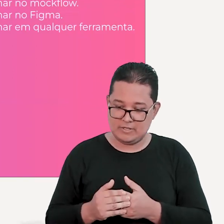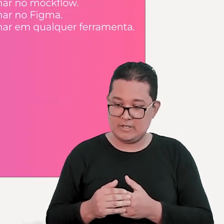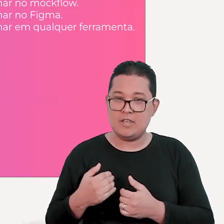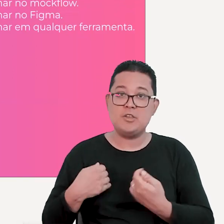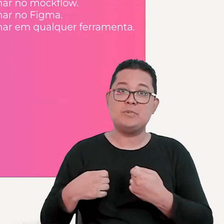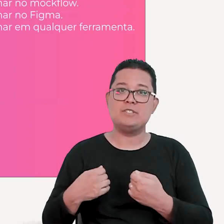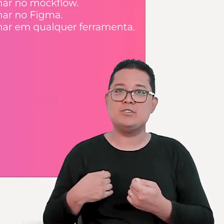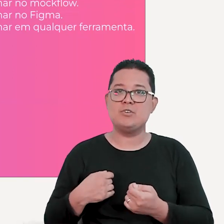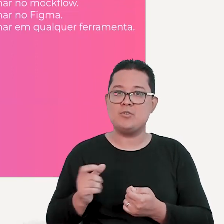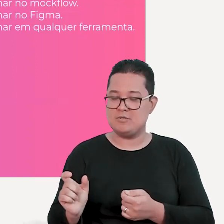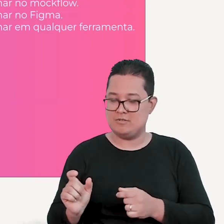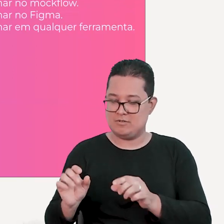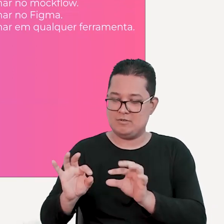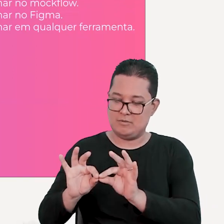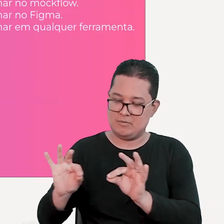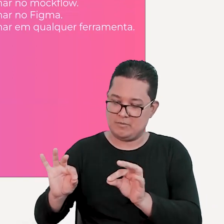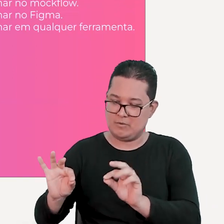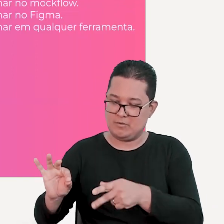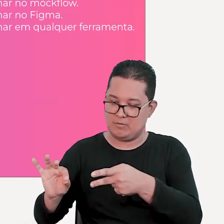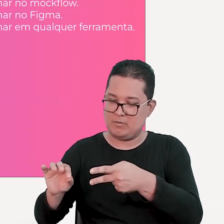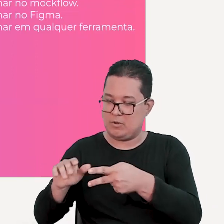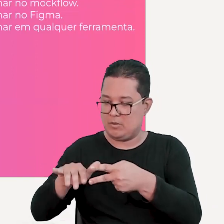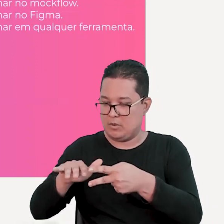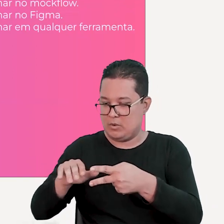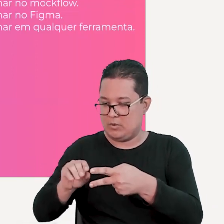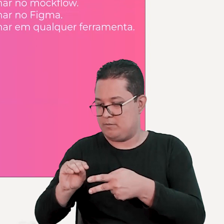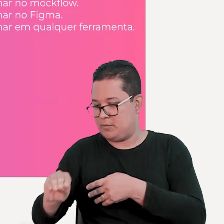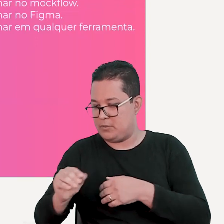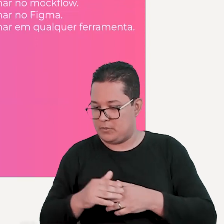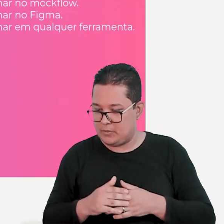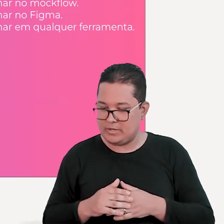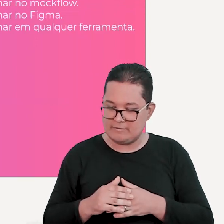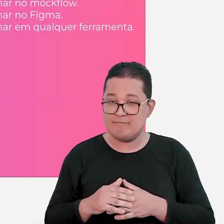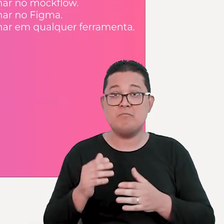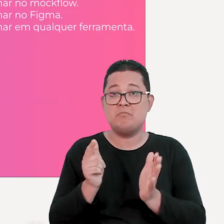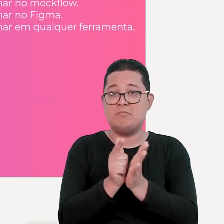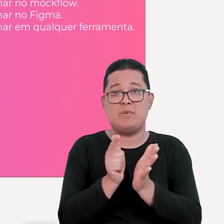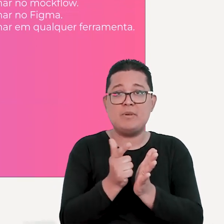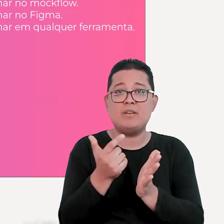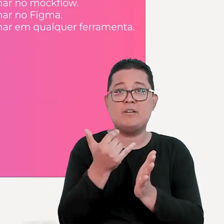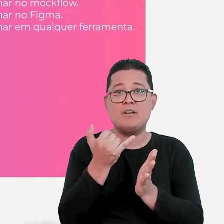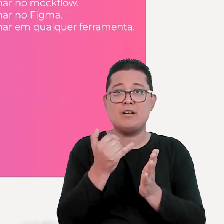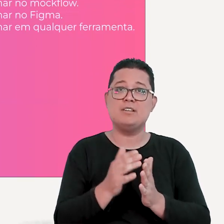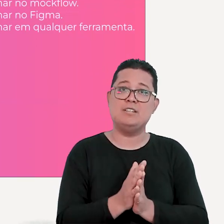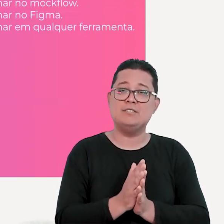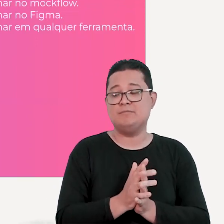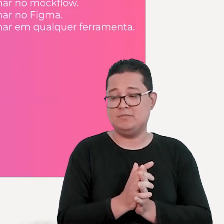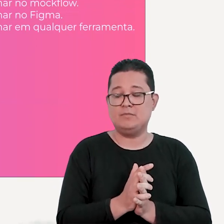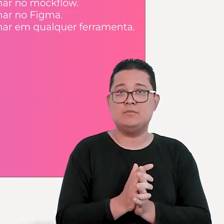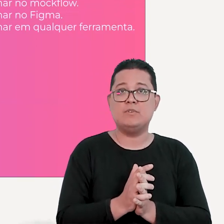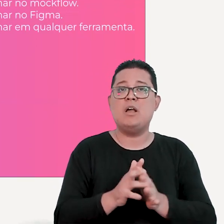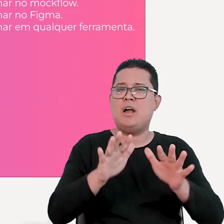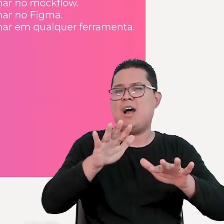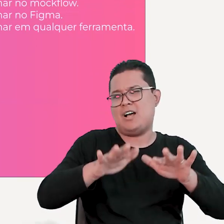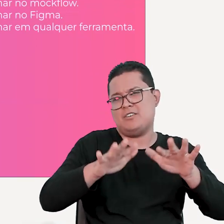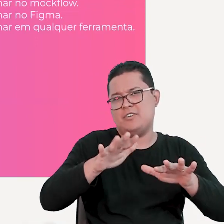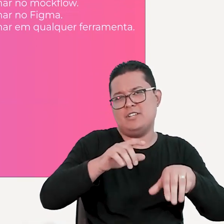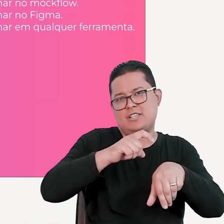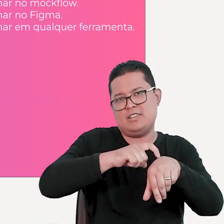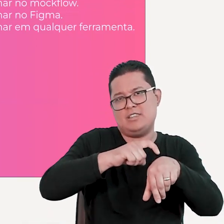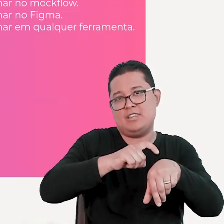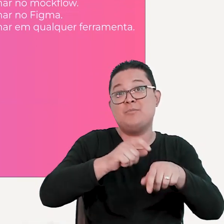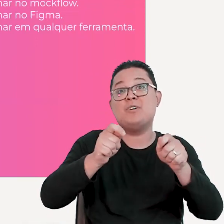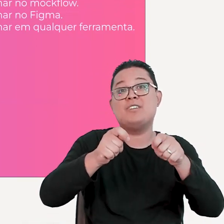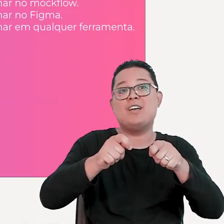eu vou desenhando com papel e caneta mesmo. Quando eu tenho um pouco mais de tempo, tem uma ferramenta que eu gosto muito de usar, e ela tem a